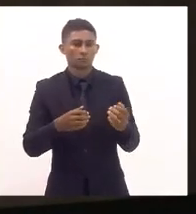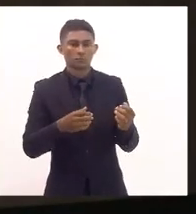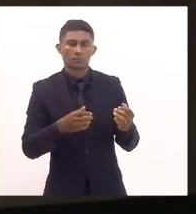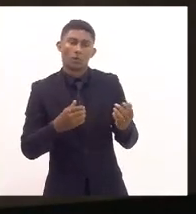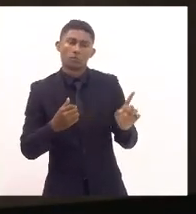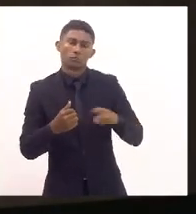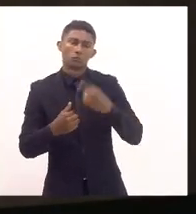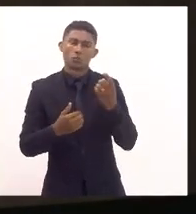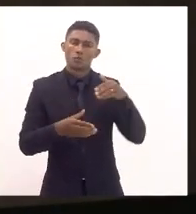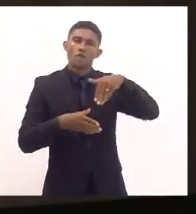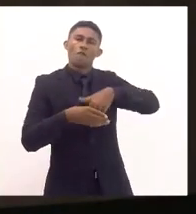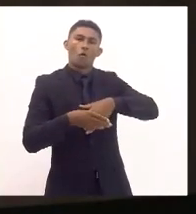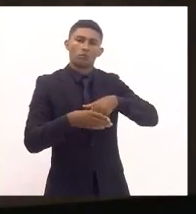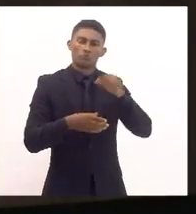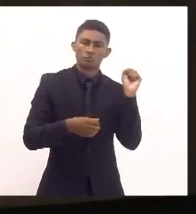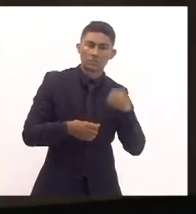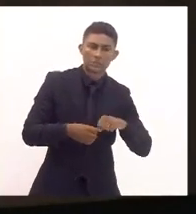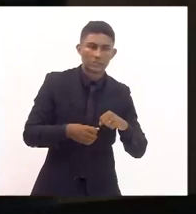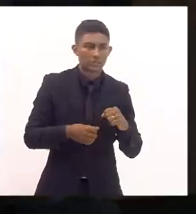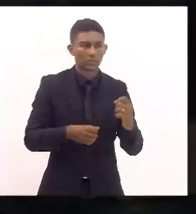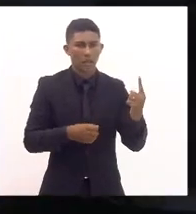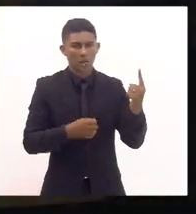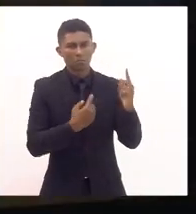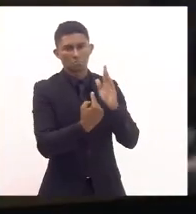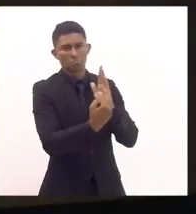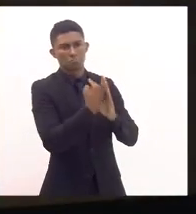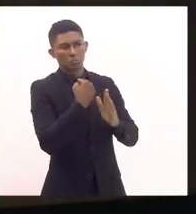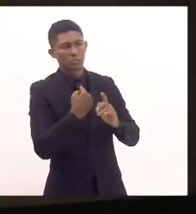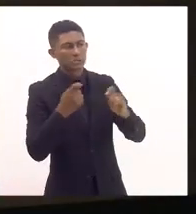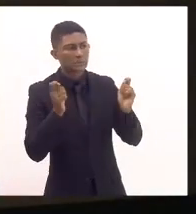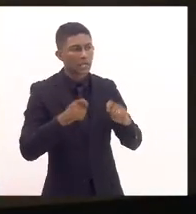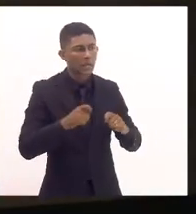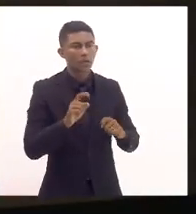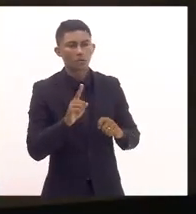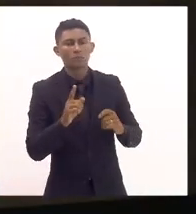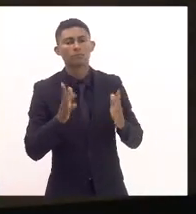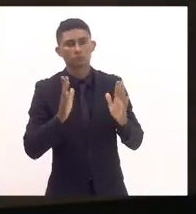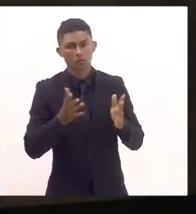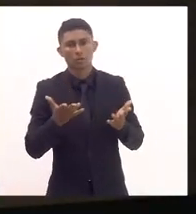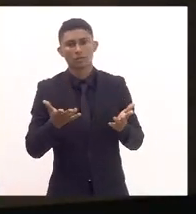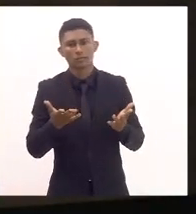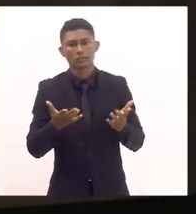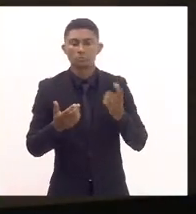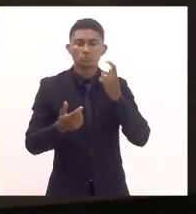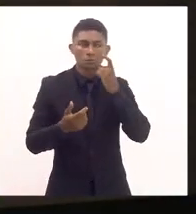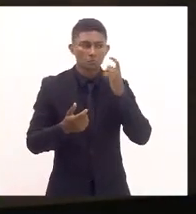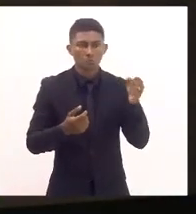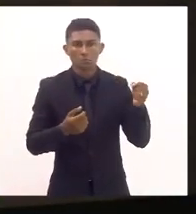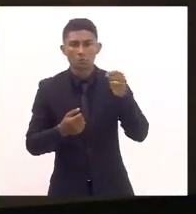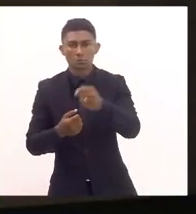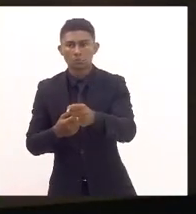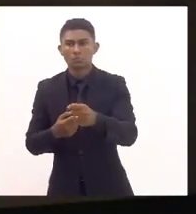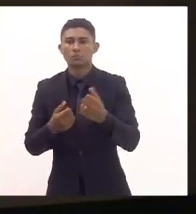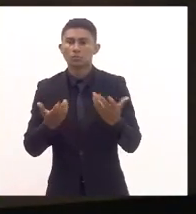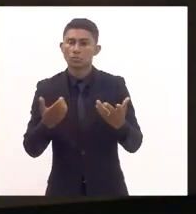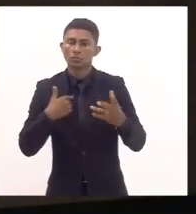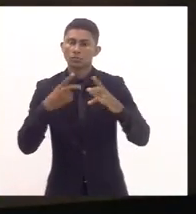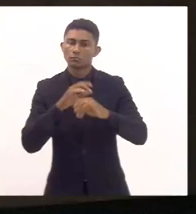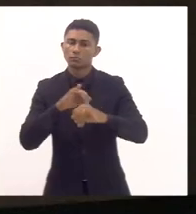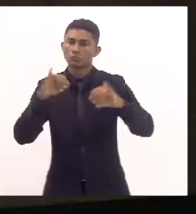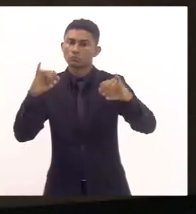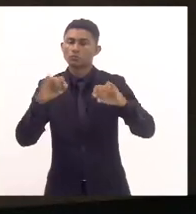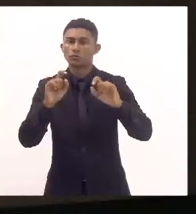favorável a sua condução né ao mandato de Conselheiro gostaria de chamar atenção